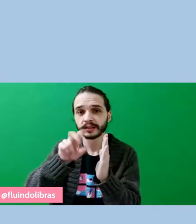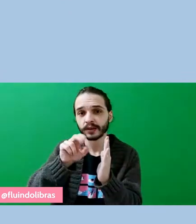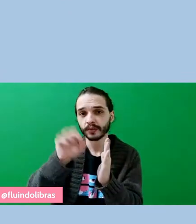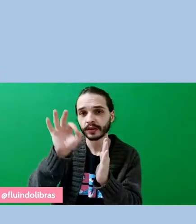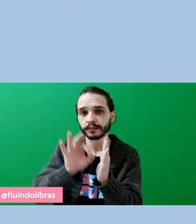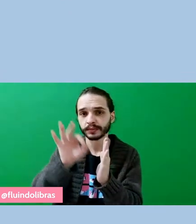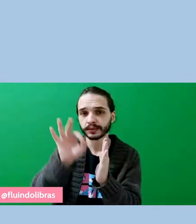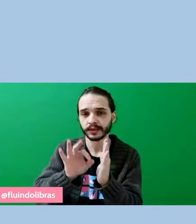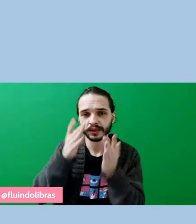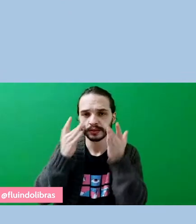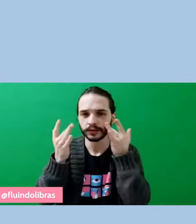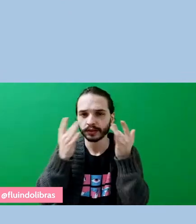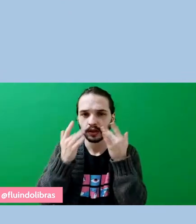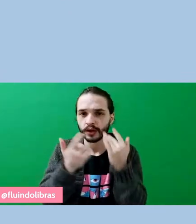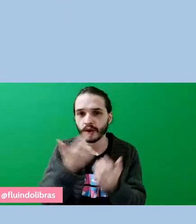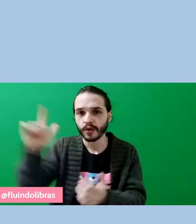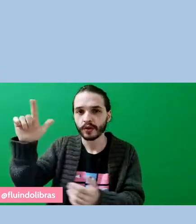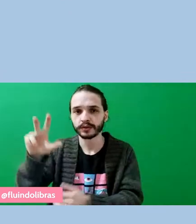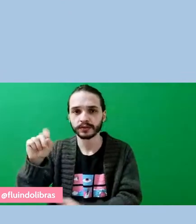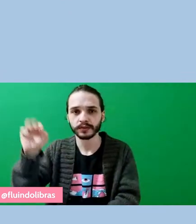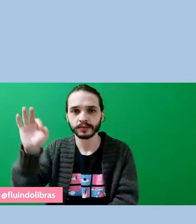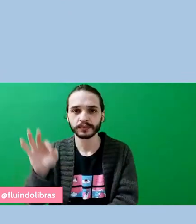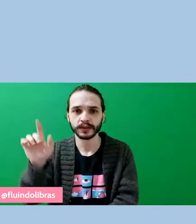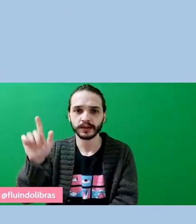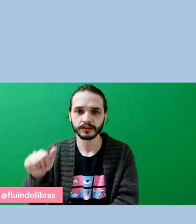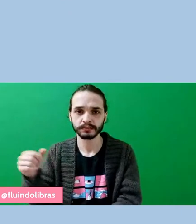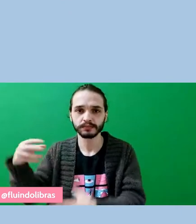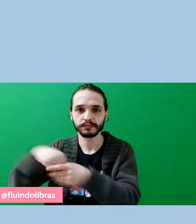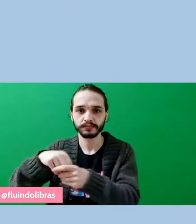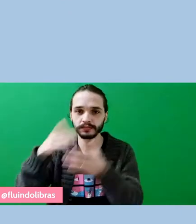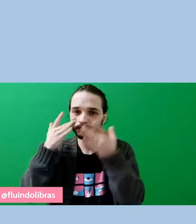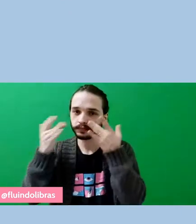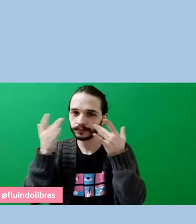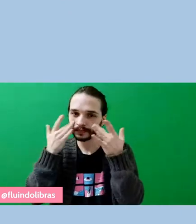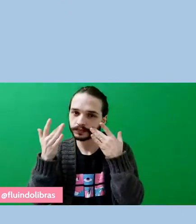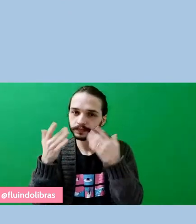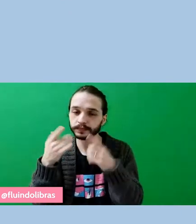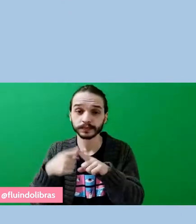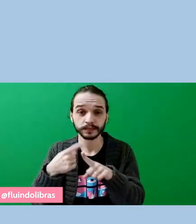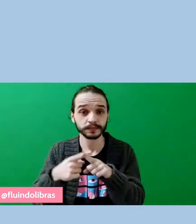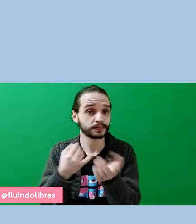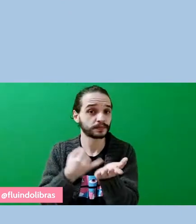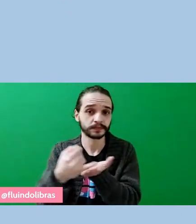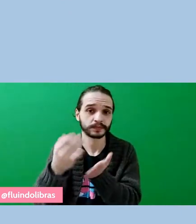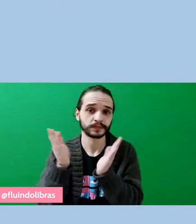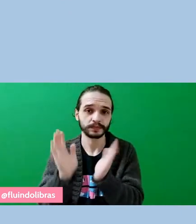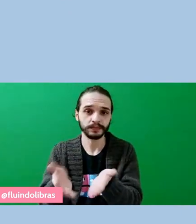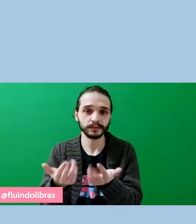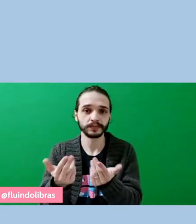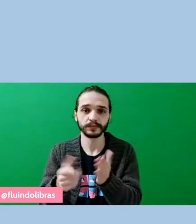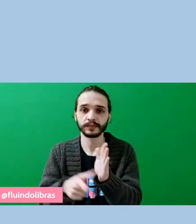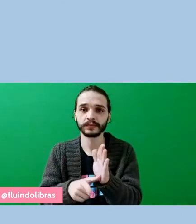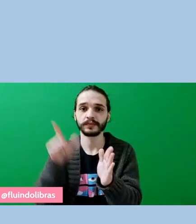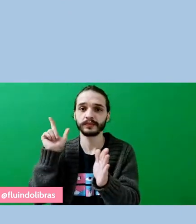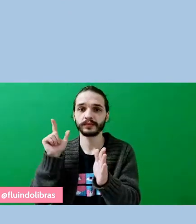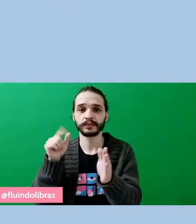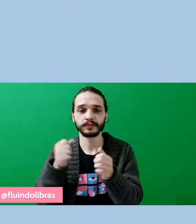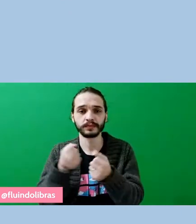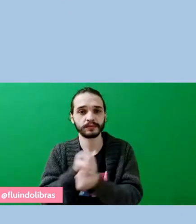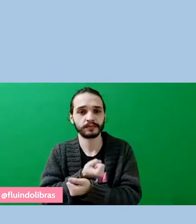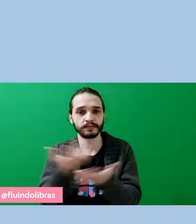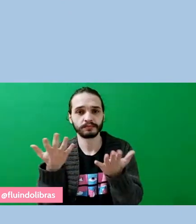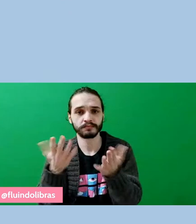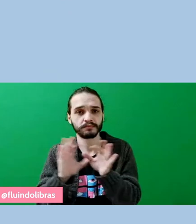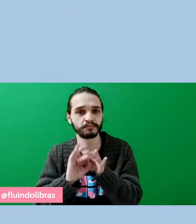50% é o que acontece no palco. Então, isso é muito legal, porque na introdução do texto ele já te dá uma espécie de carta branca para adaptar. Ou eu gostei